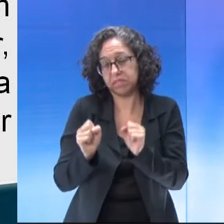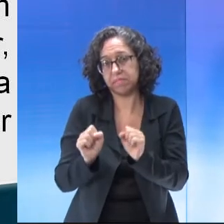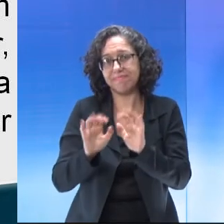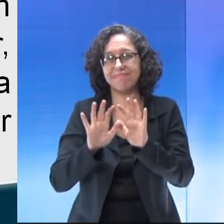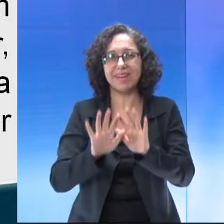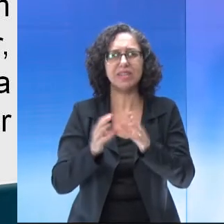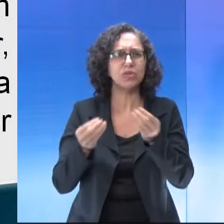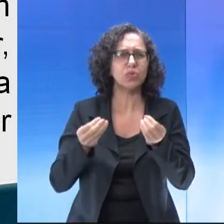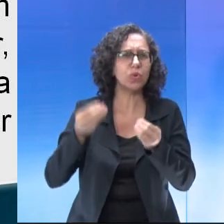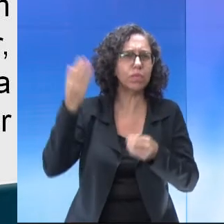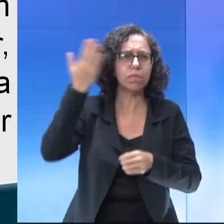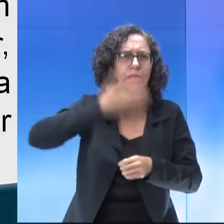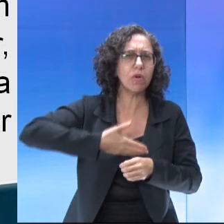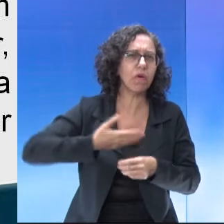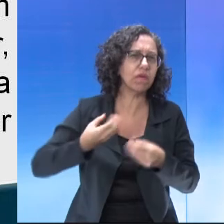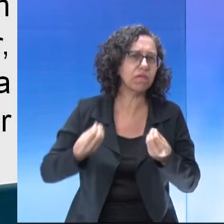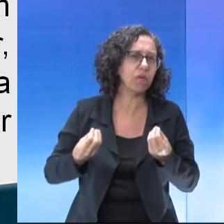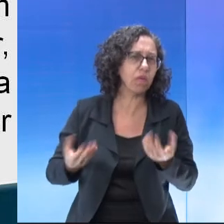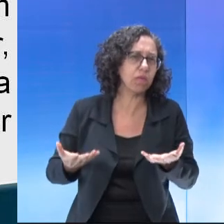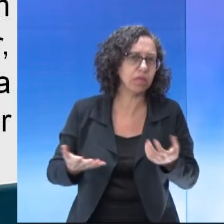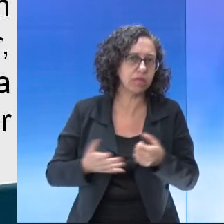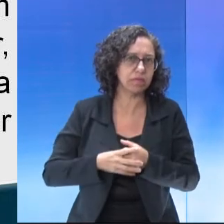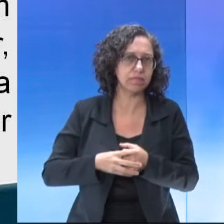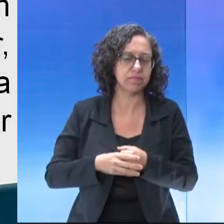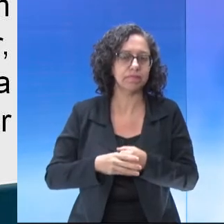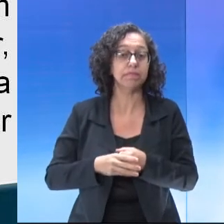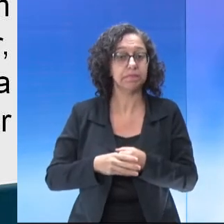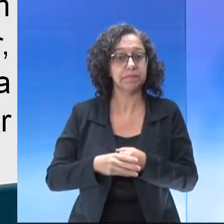ser provada. Observe, gente,